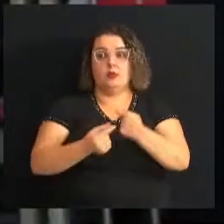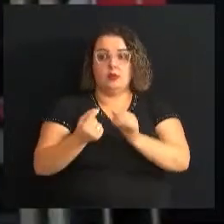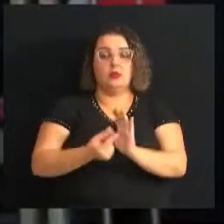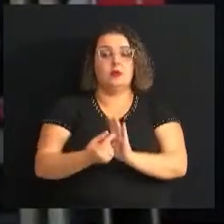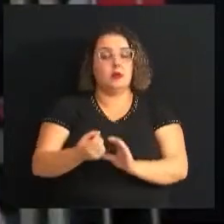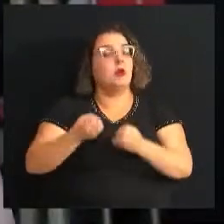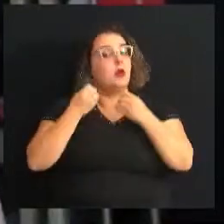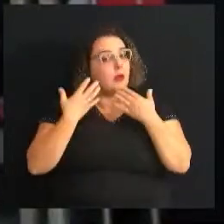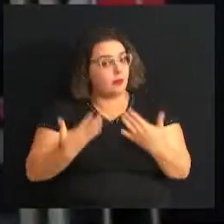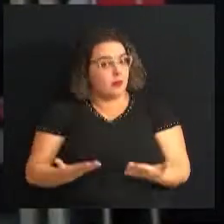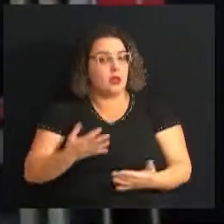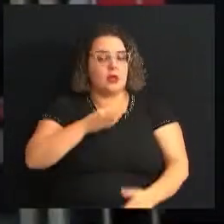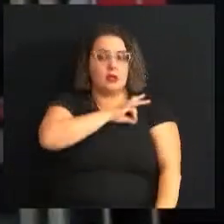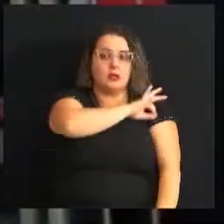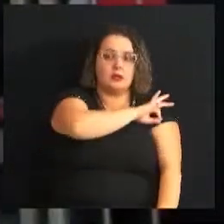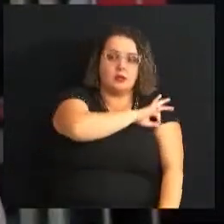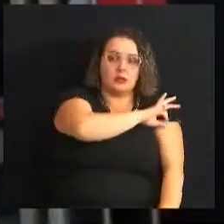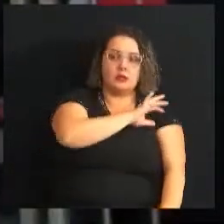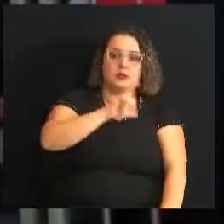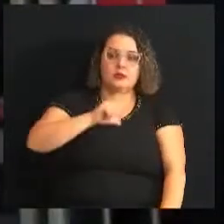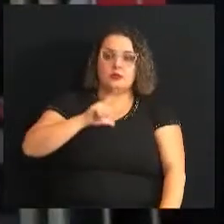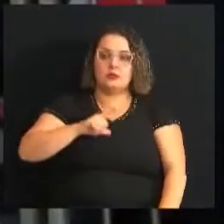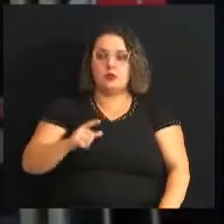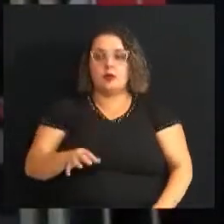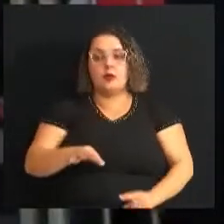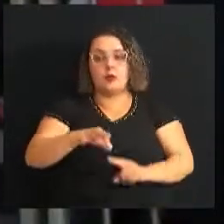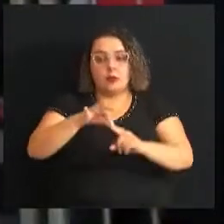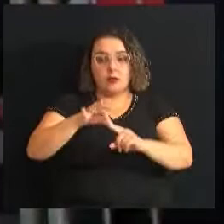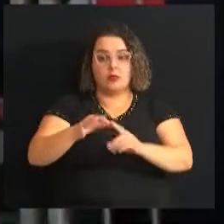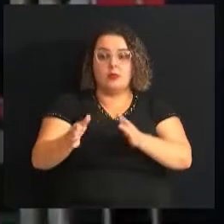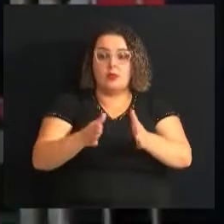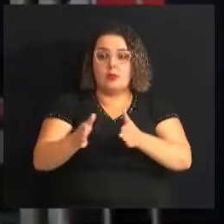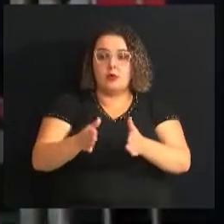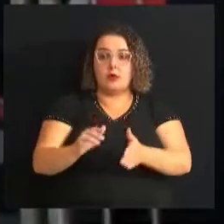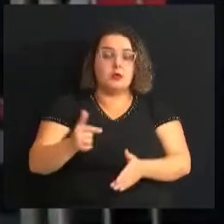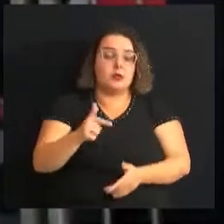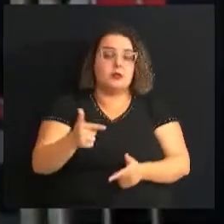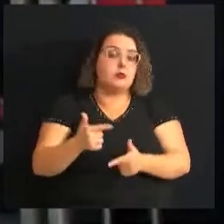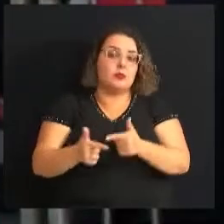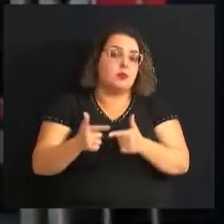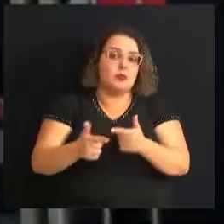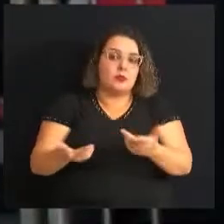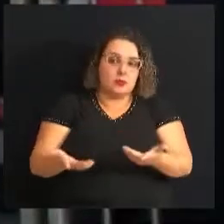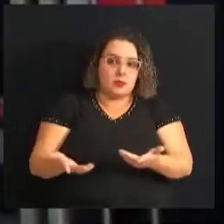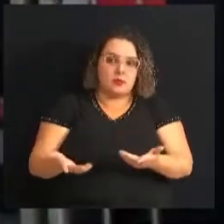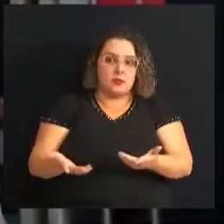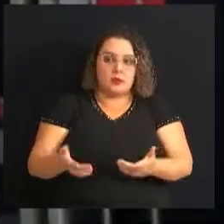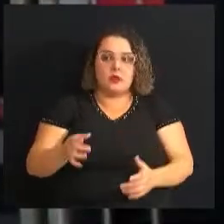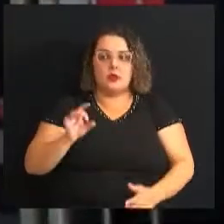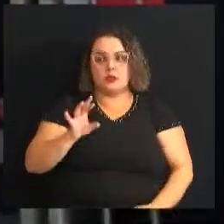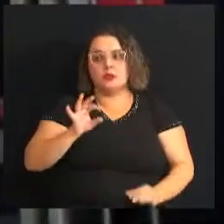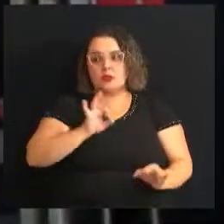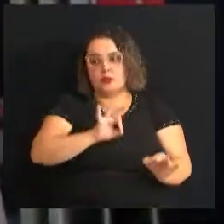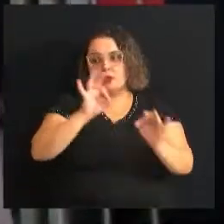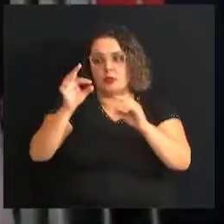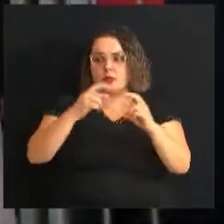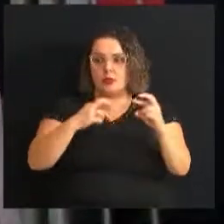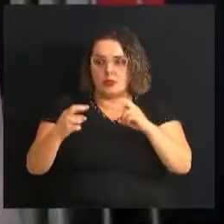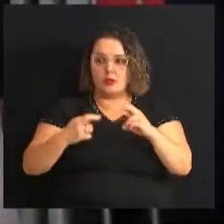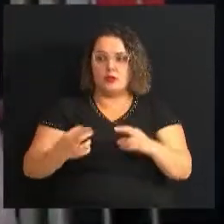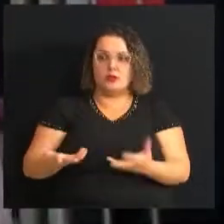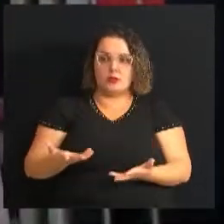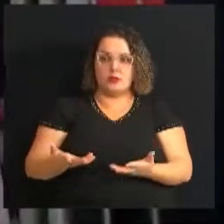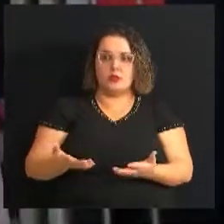bem da prefeitura. Então, tive o privilégio de pegar uma época que não deu muito trabalho para o orçamento. É só a gente acompanhar e fiscalizar mesmo,